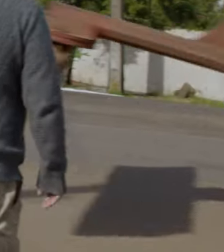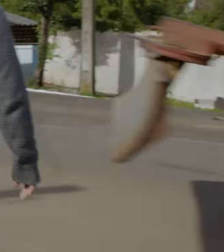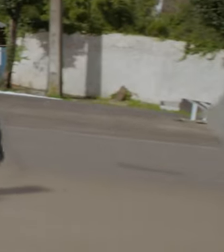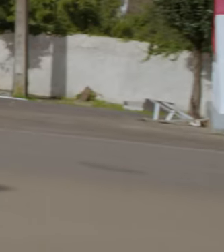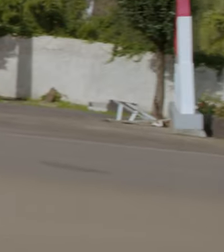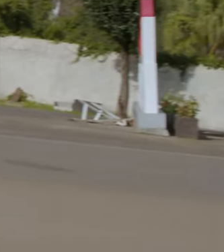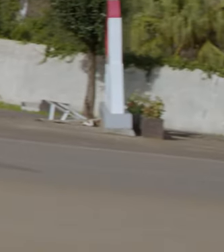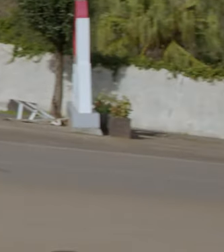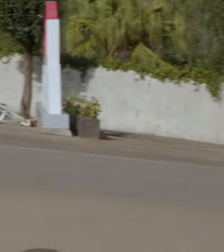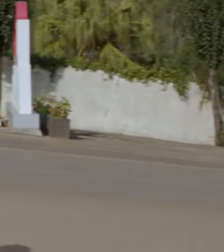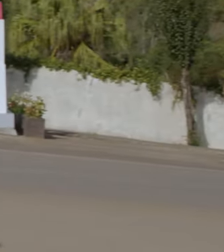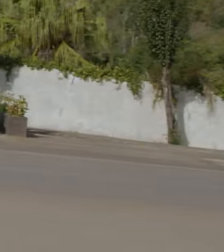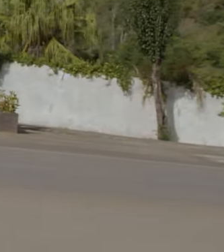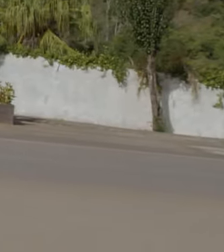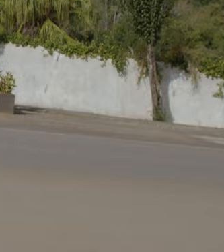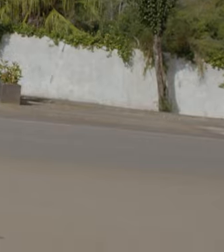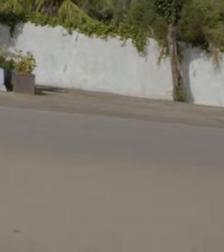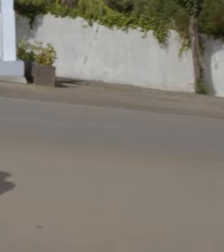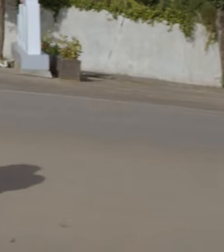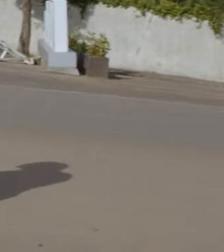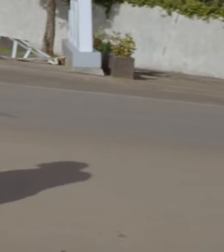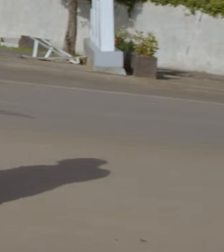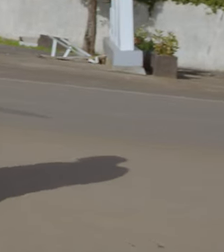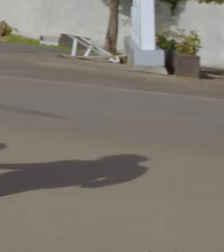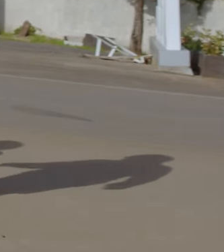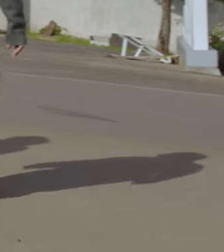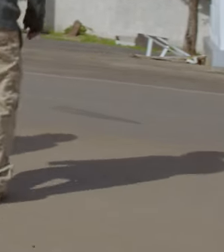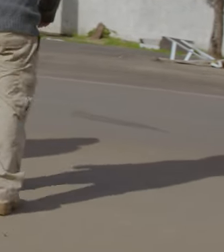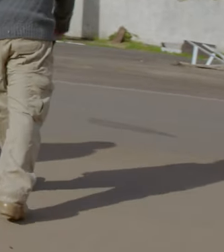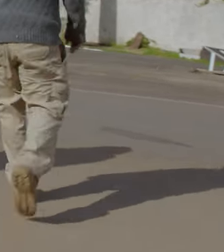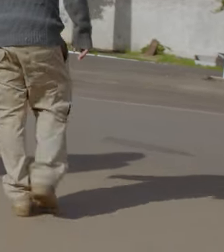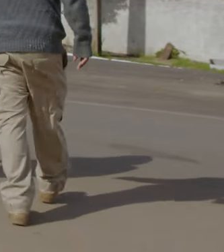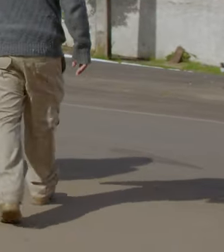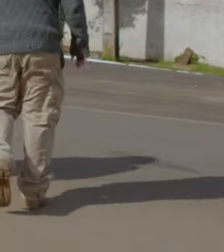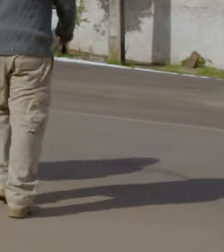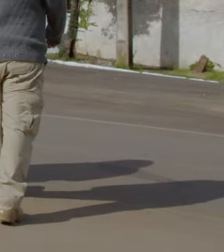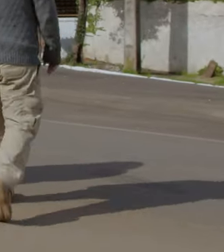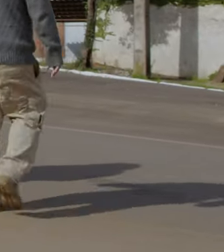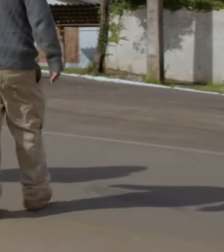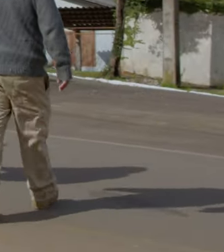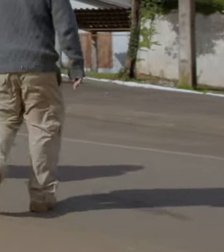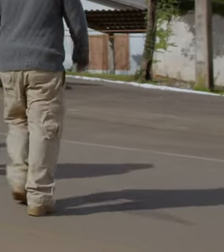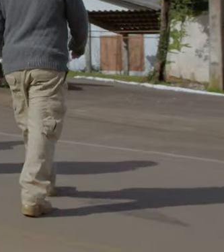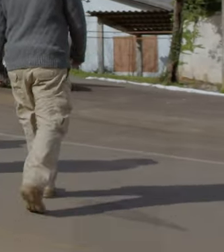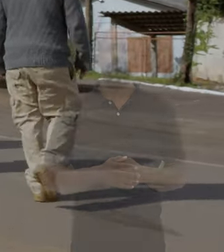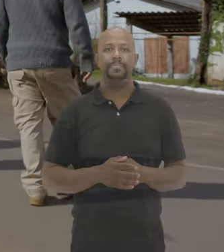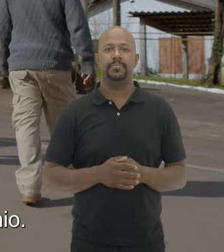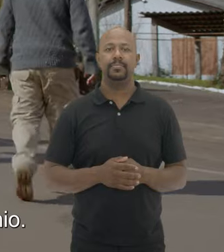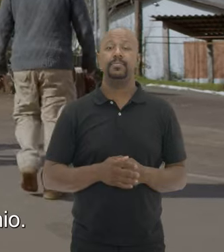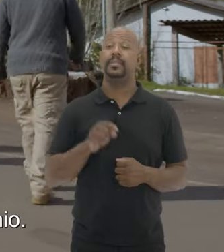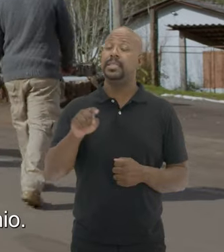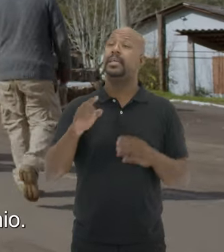cidade um trator passa e eles atravessam uma estrada se aproximam de um monumento feito de partes de árvores petrificadas